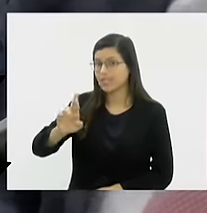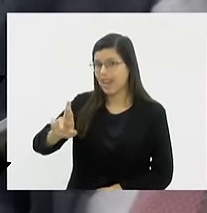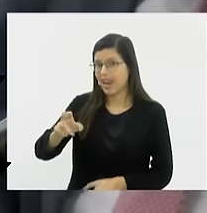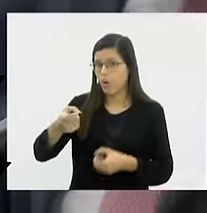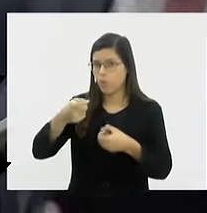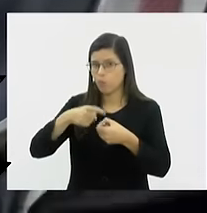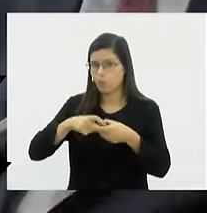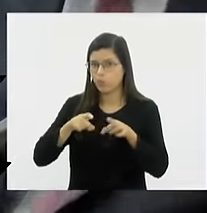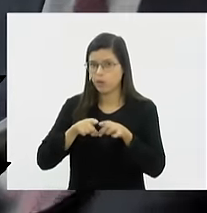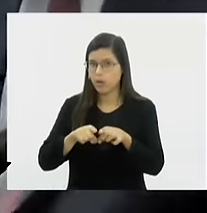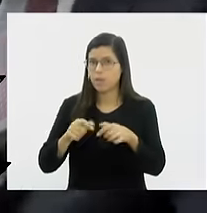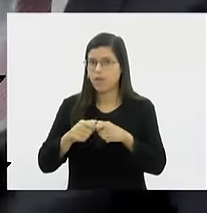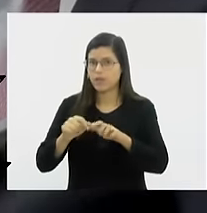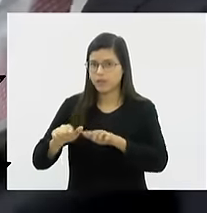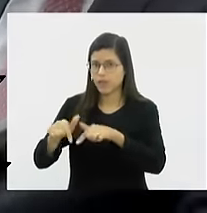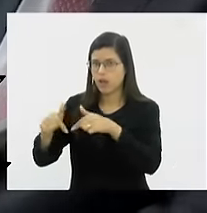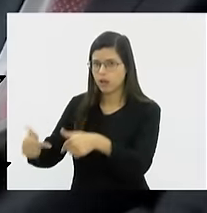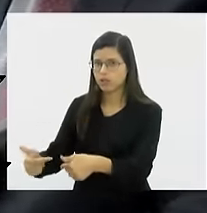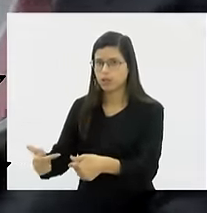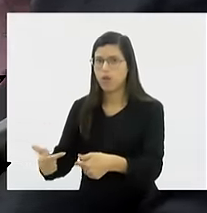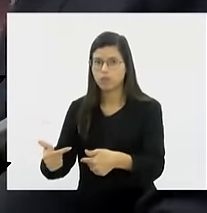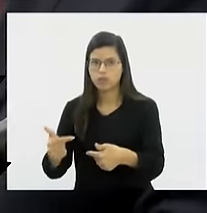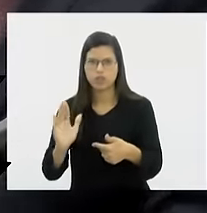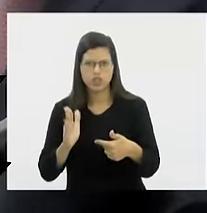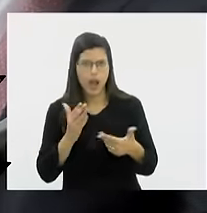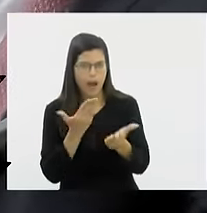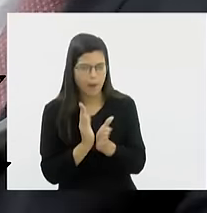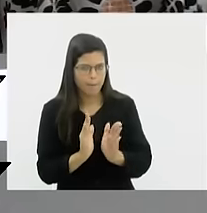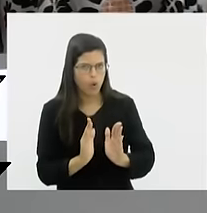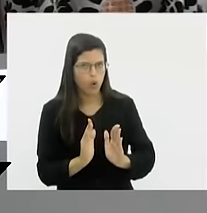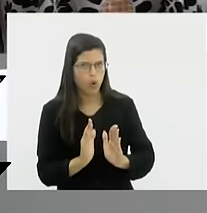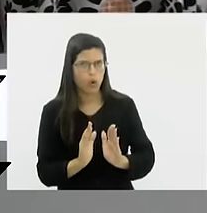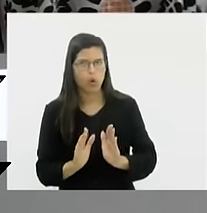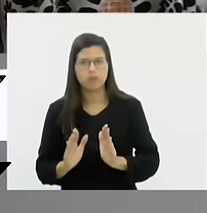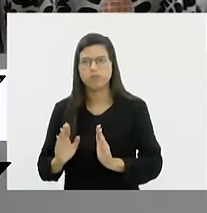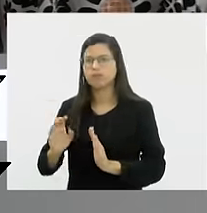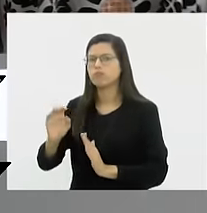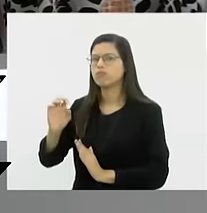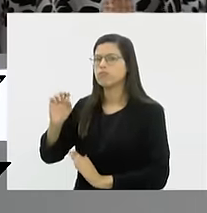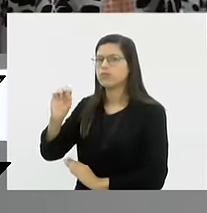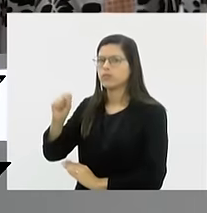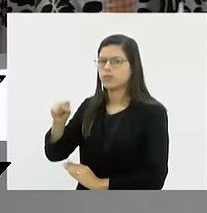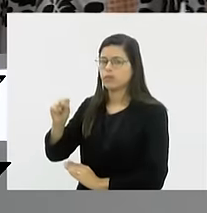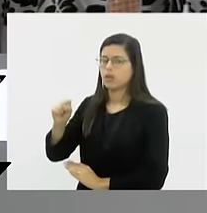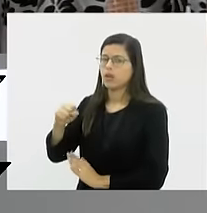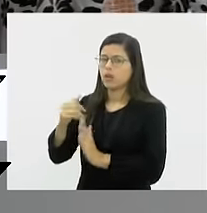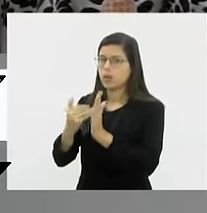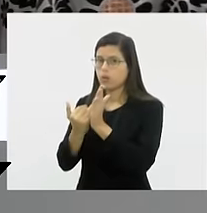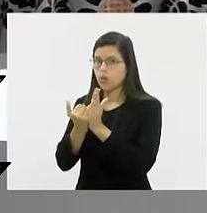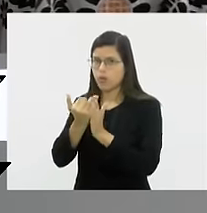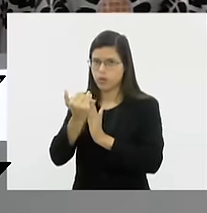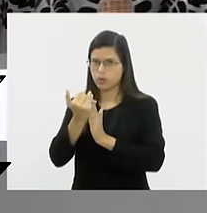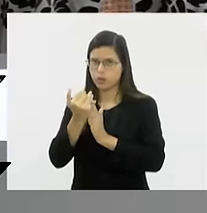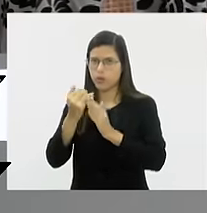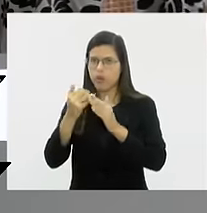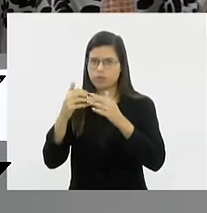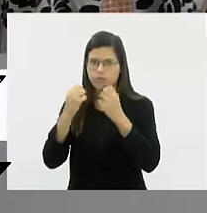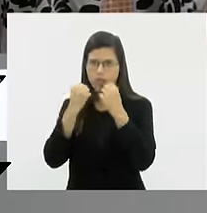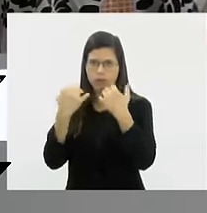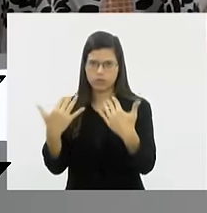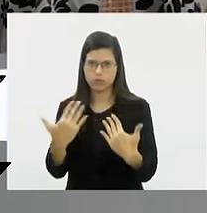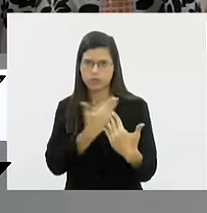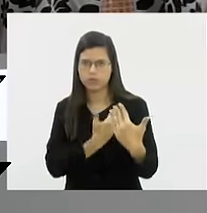operações. Esse modus operandi terminou? Sim, deputado. Não, tal, desde que começou a audiência pública